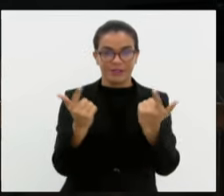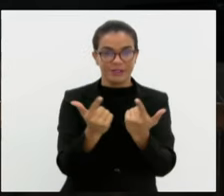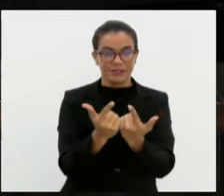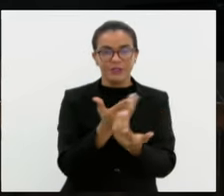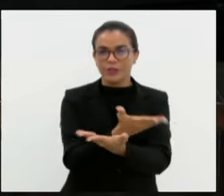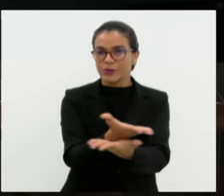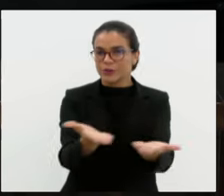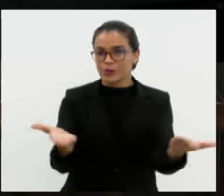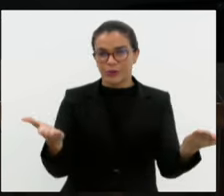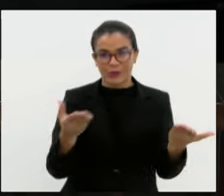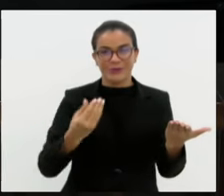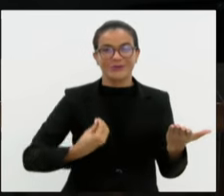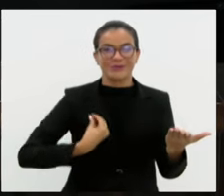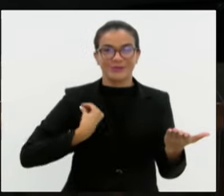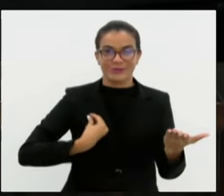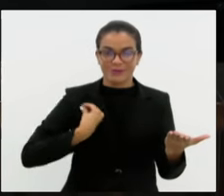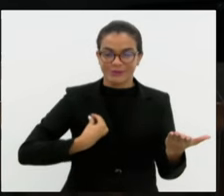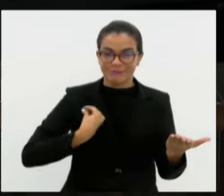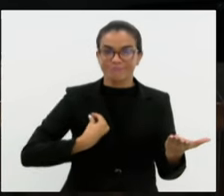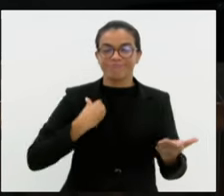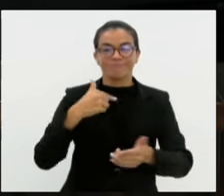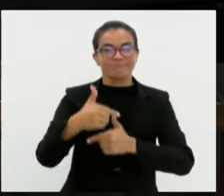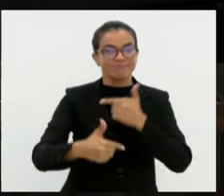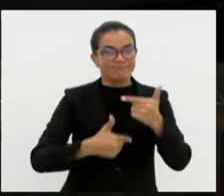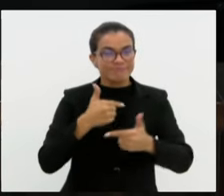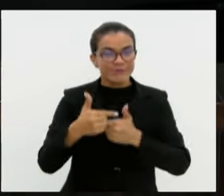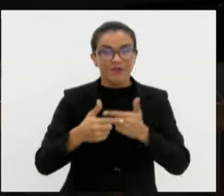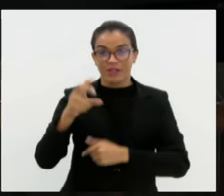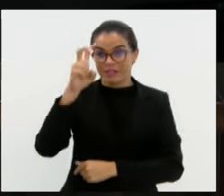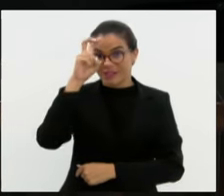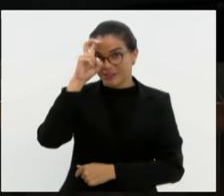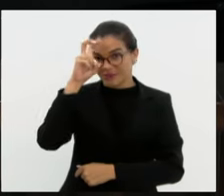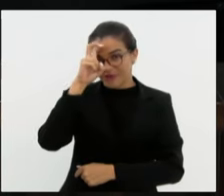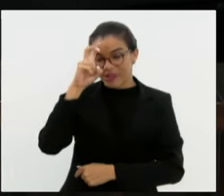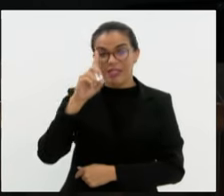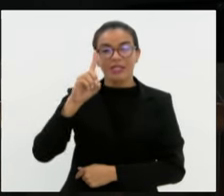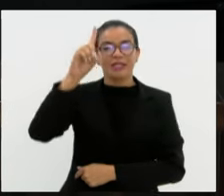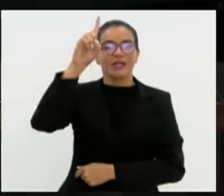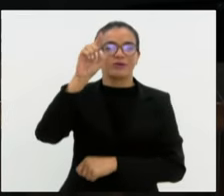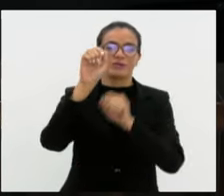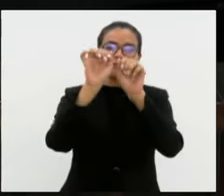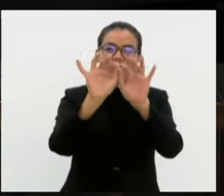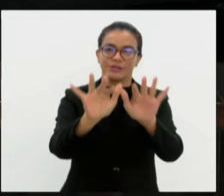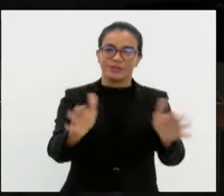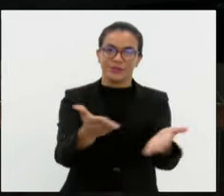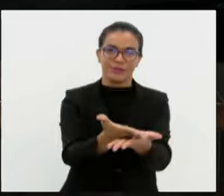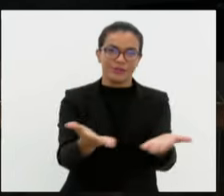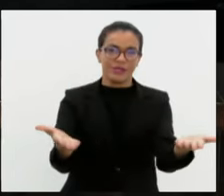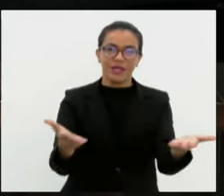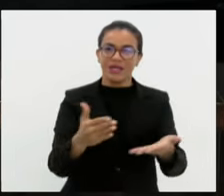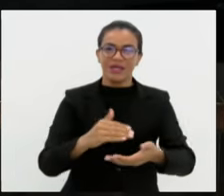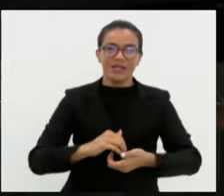que estão aqui, trabalhando aqui nessa quinta-feira, tá? Que Deus abençoe todos vocês.